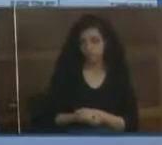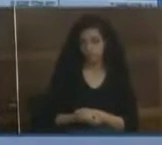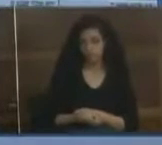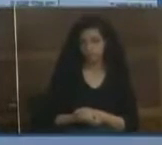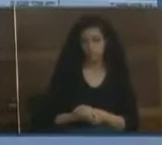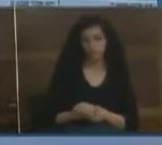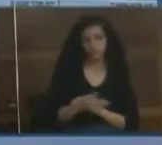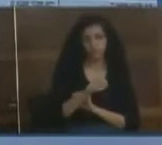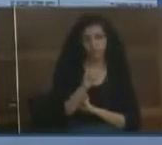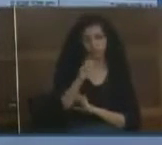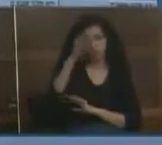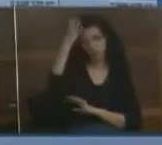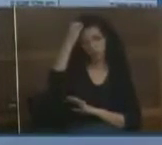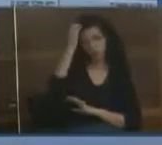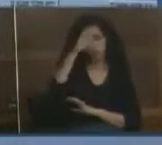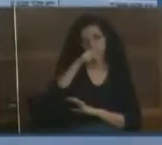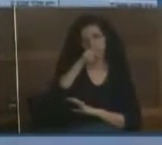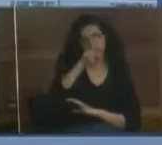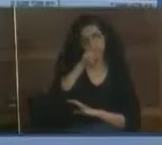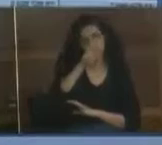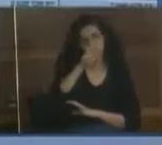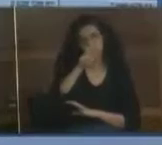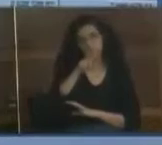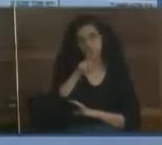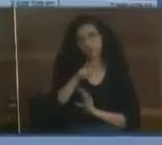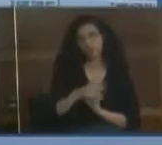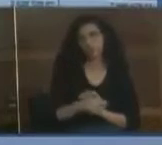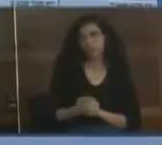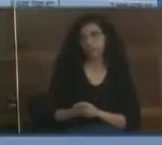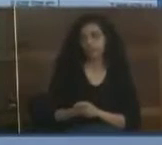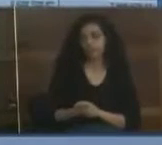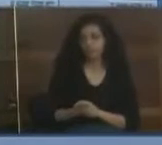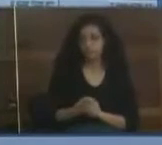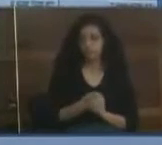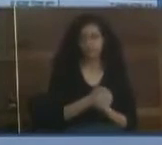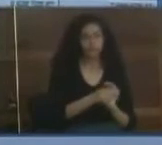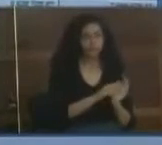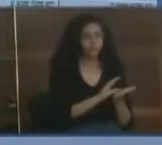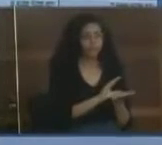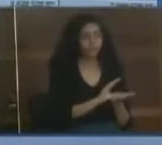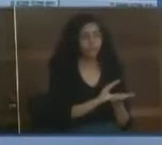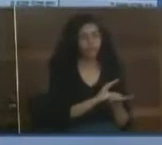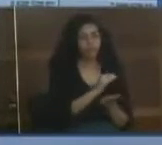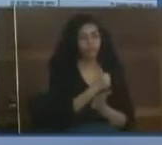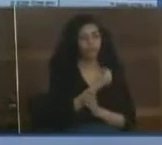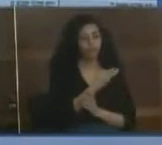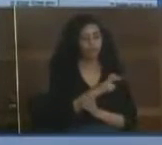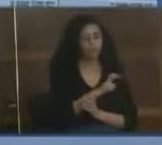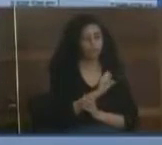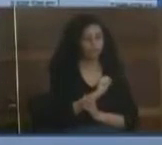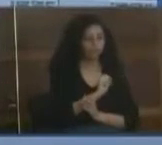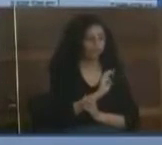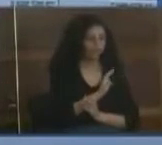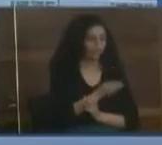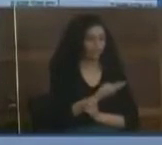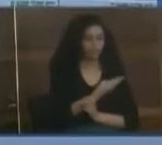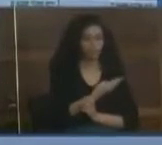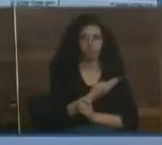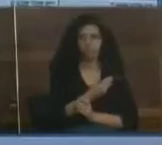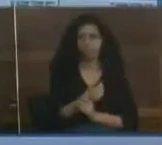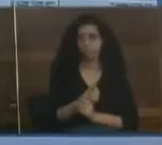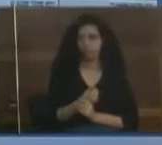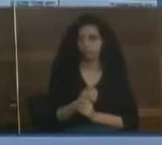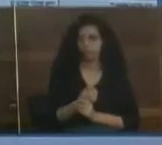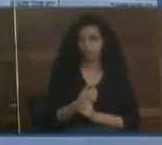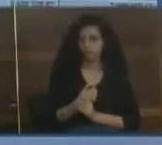instituto de previdência social do município de angra dos reis despesa orçada atualizada de 158 milhões